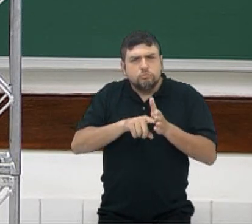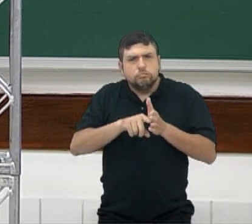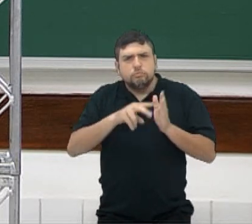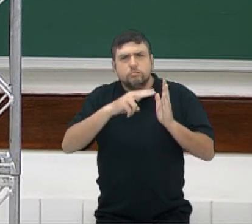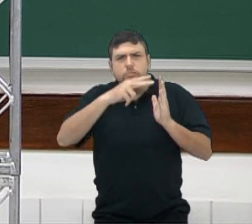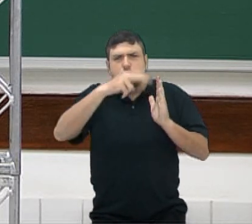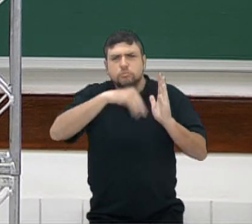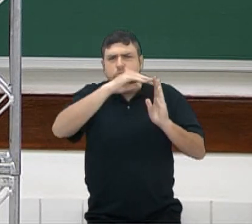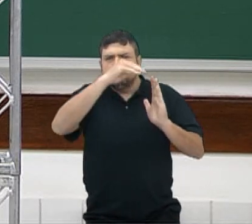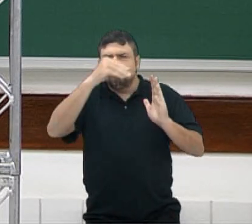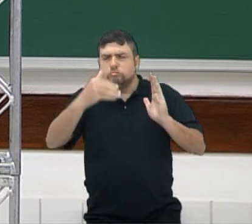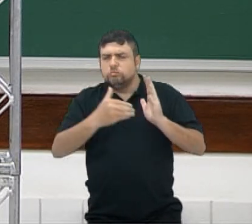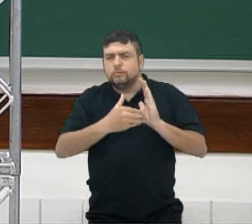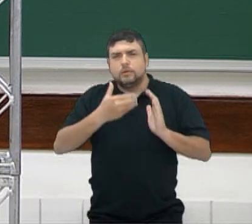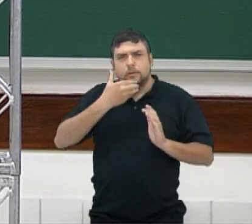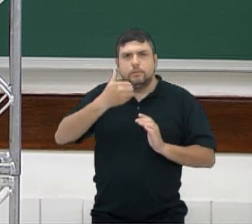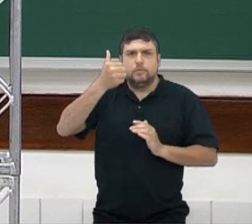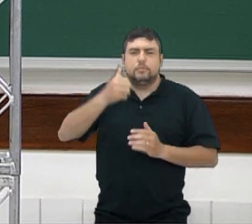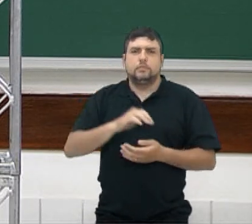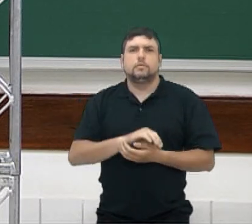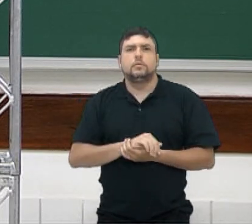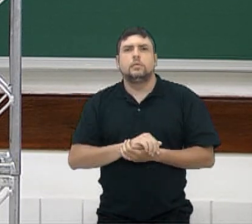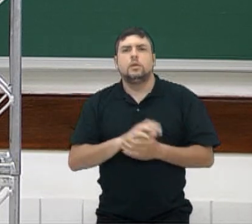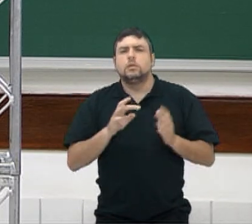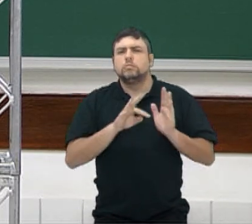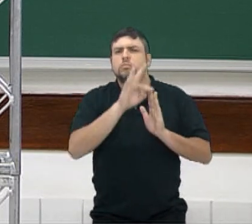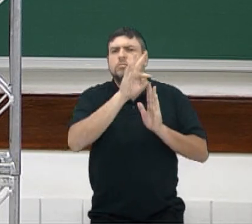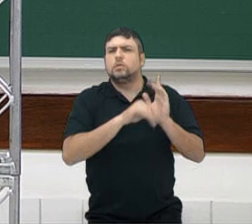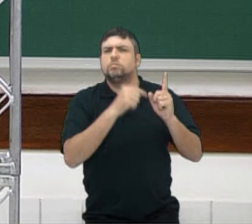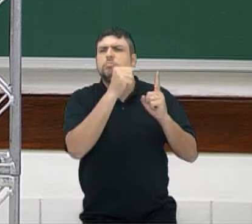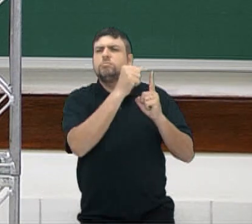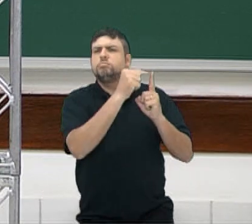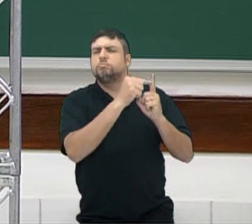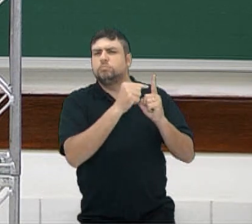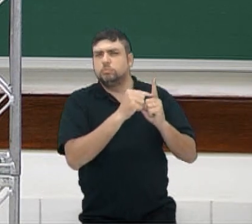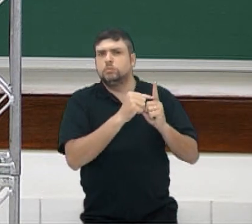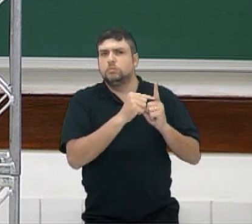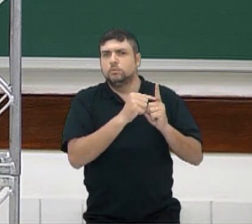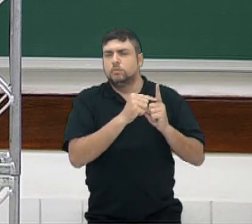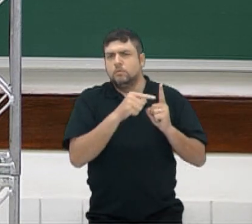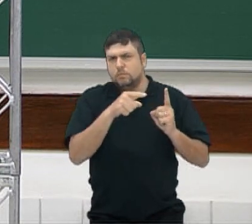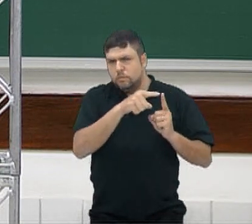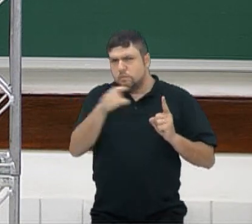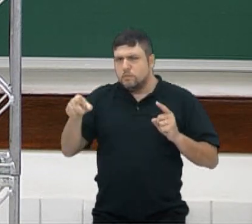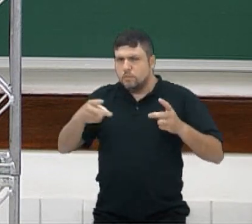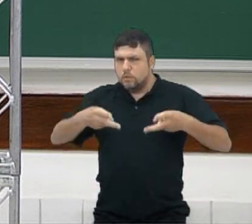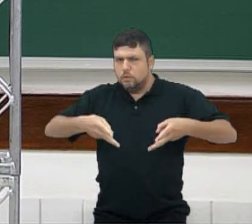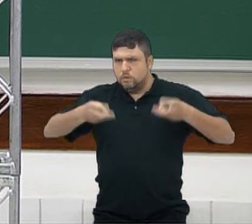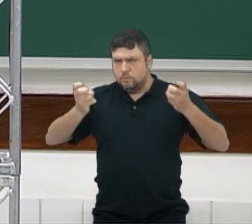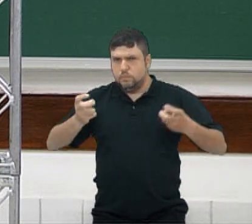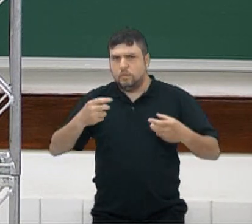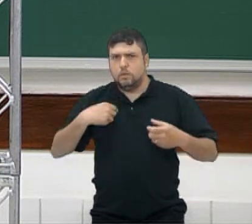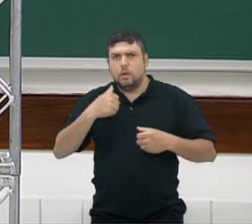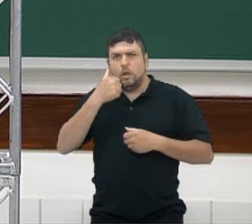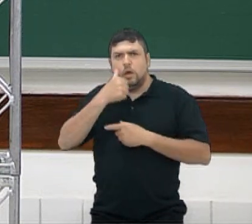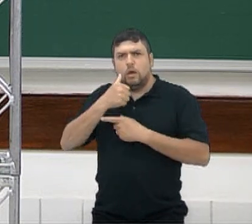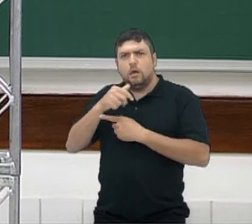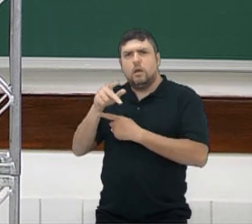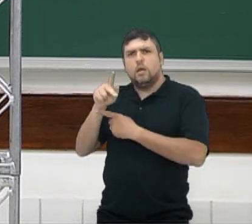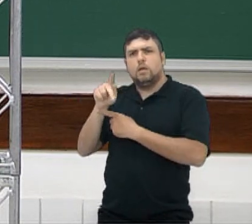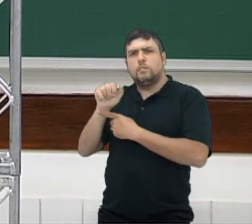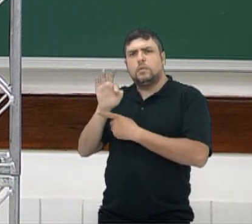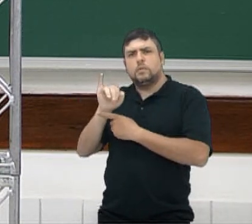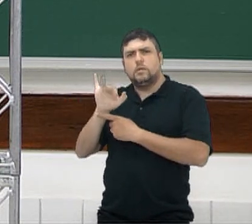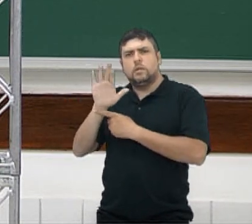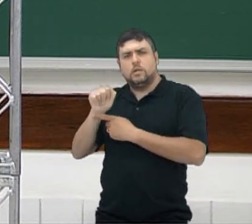lá. Como você classificaria esse texto? Vocês perceberam que a autora, né, a Patrícia Rousseau, ela está